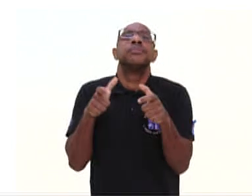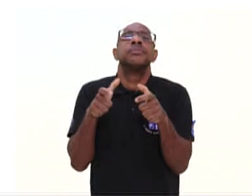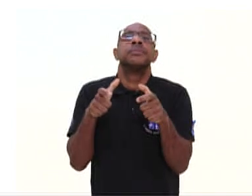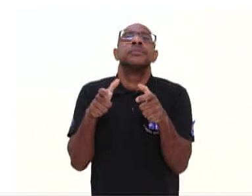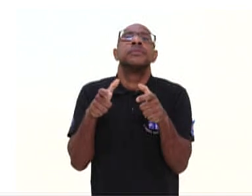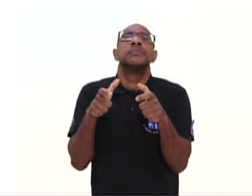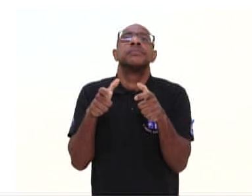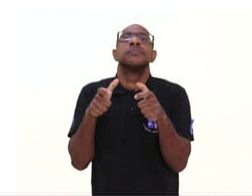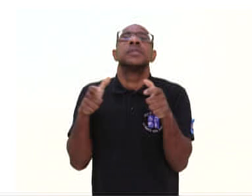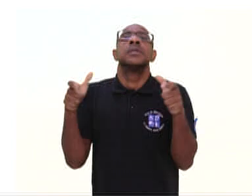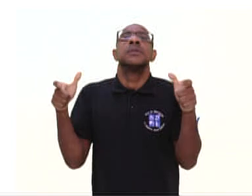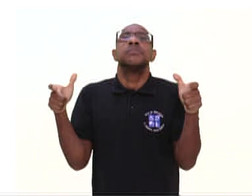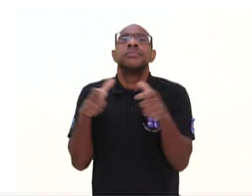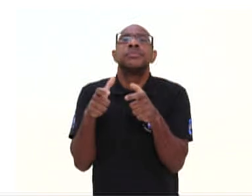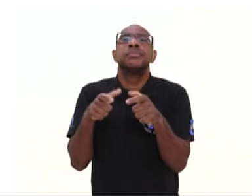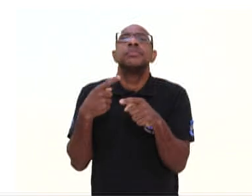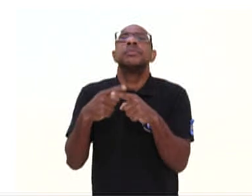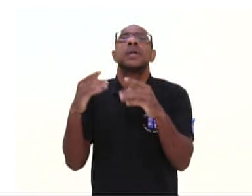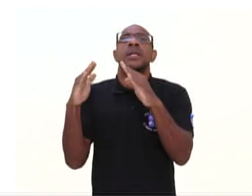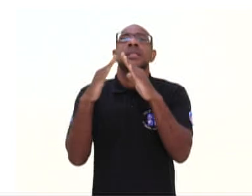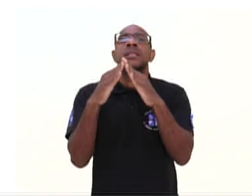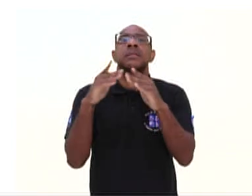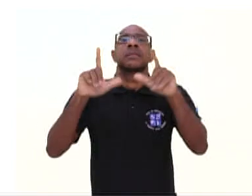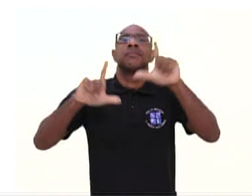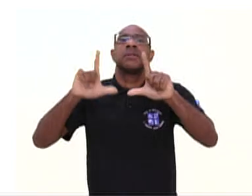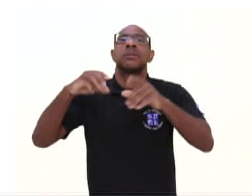de tubo. Eu já volto comentando com vocês.